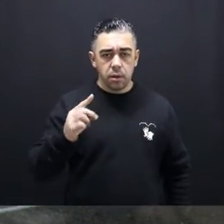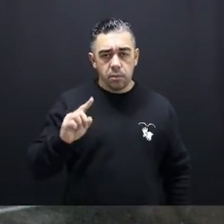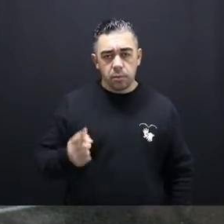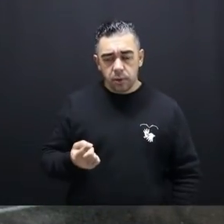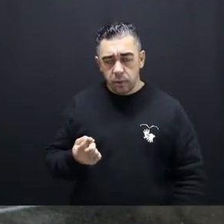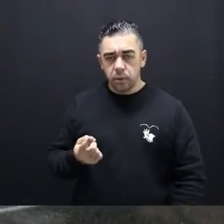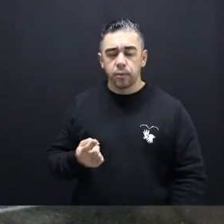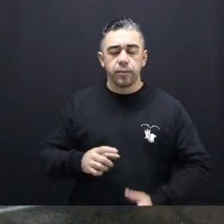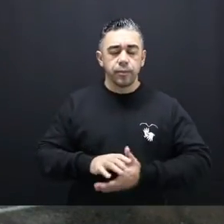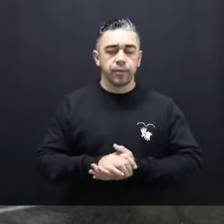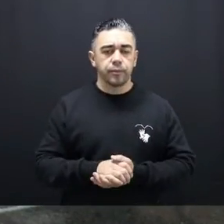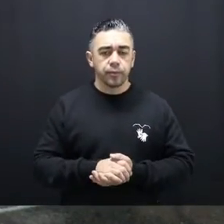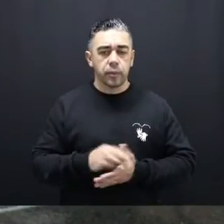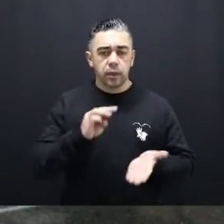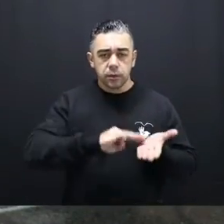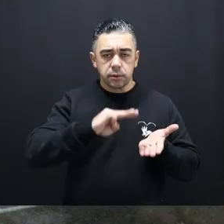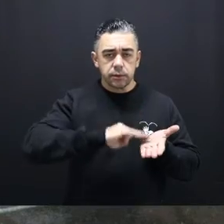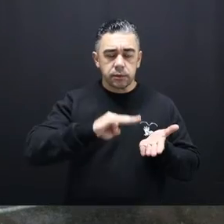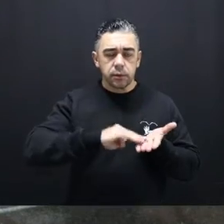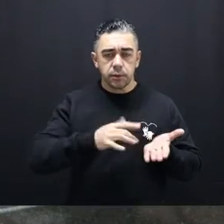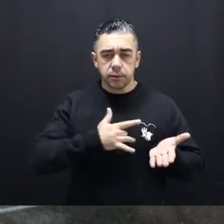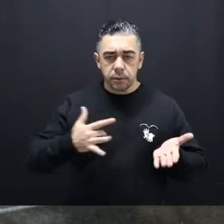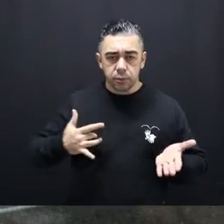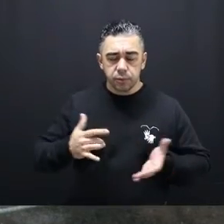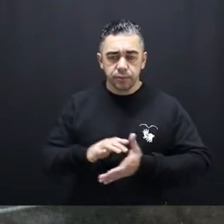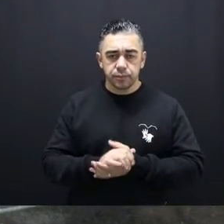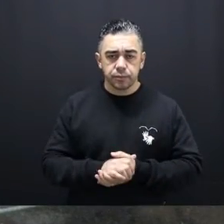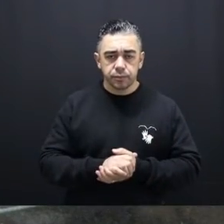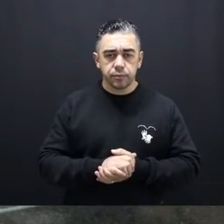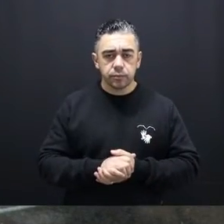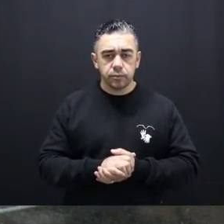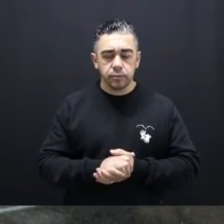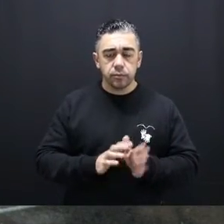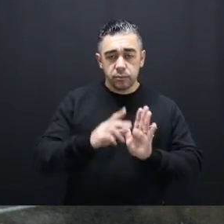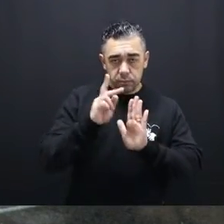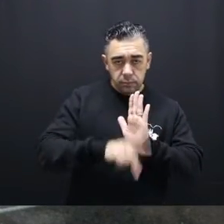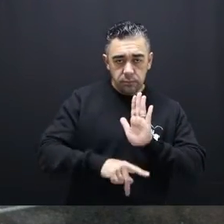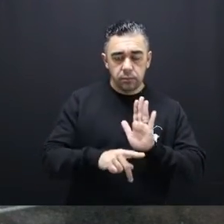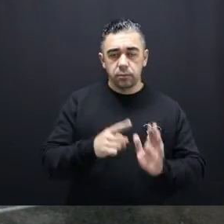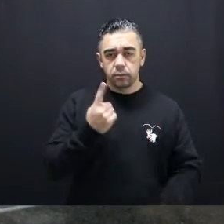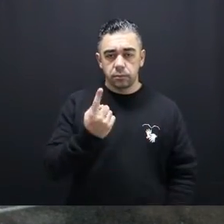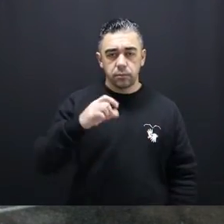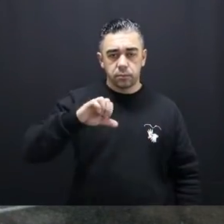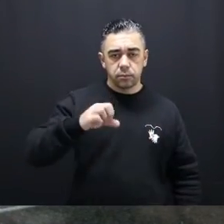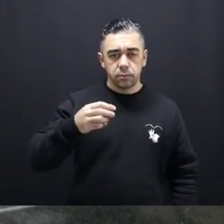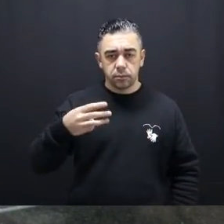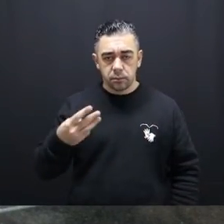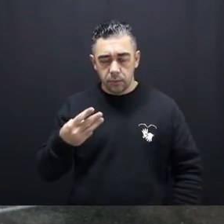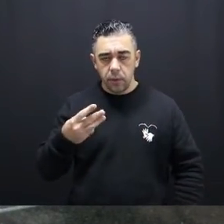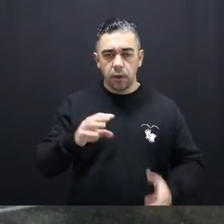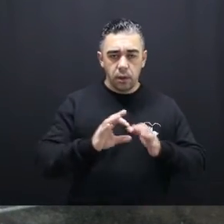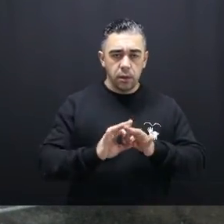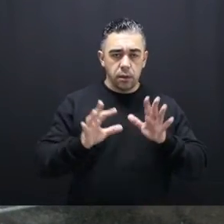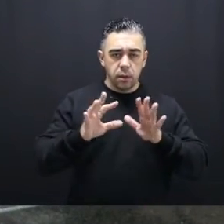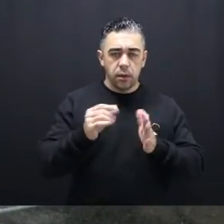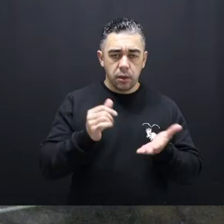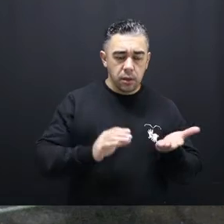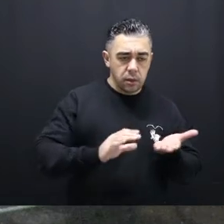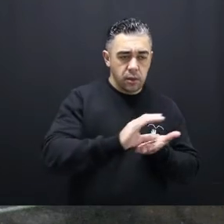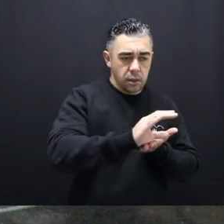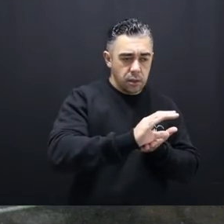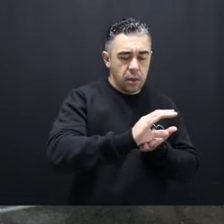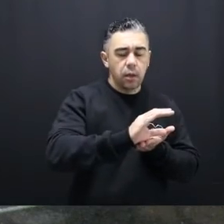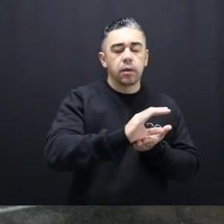1632 reais para a Secretaria Municipal de Saúde e projetos 193 que autoriza a abertura de crédito